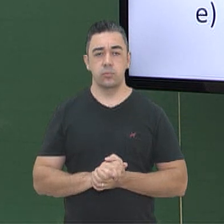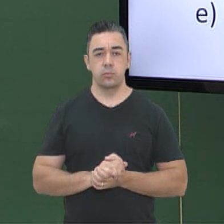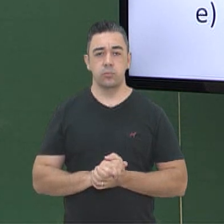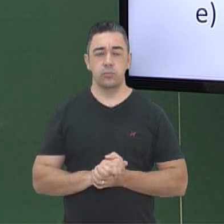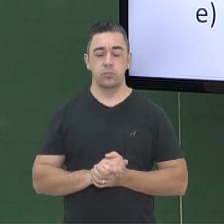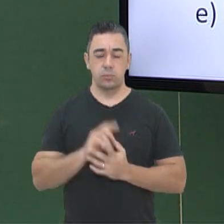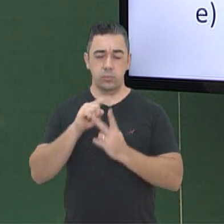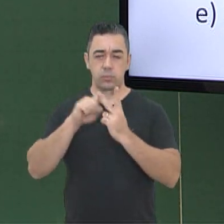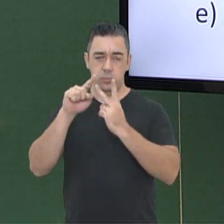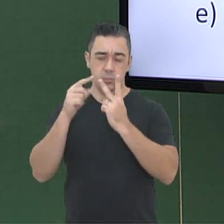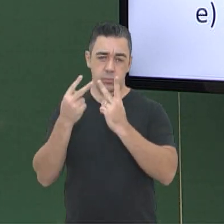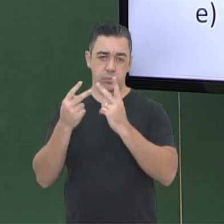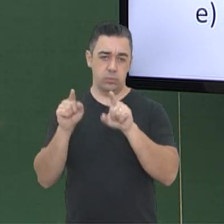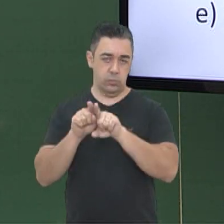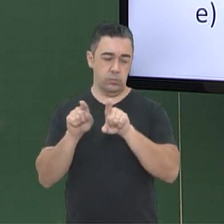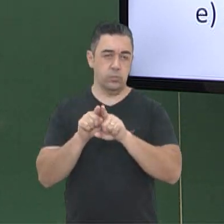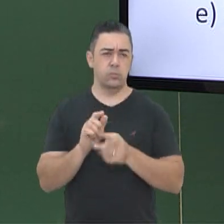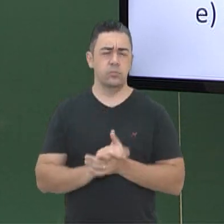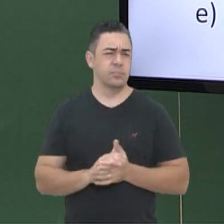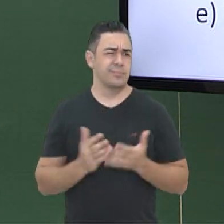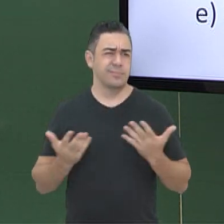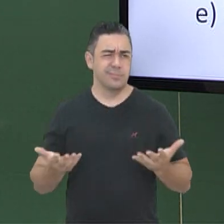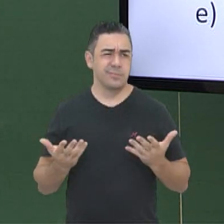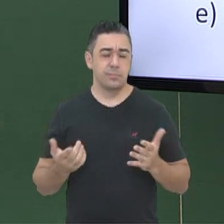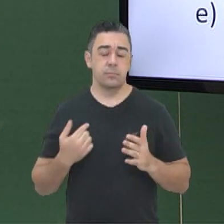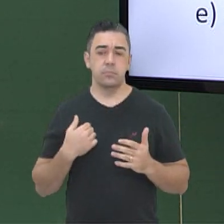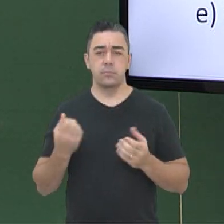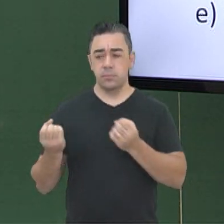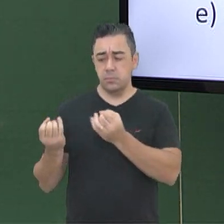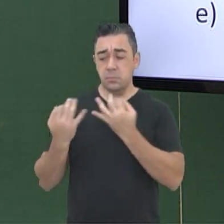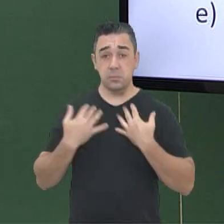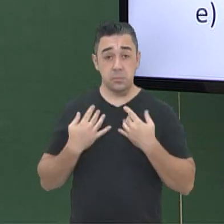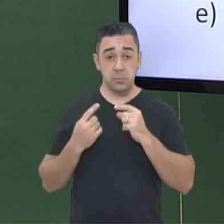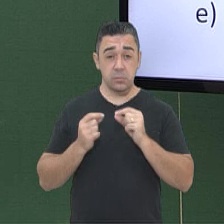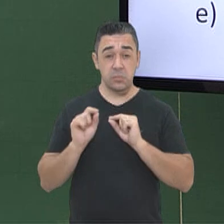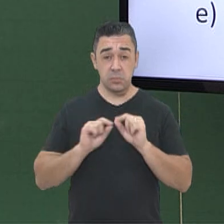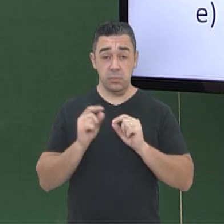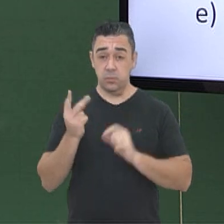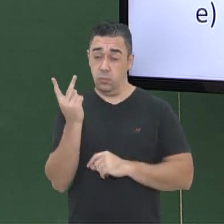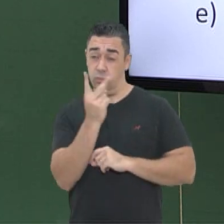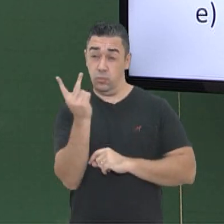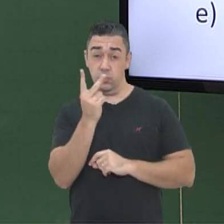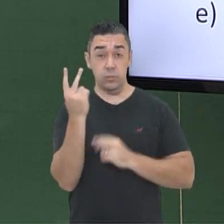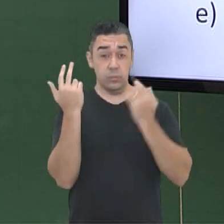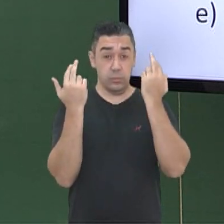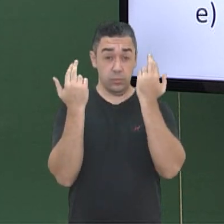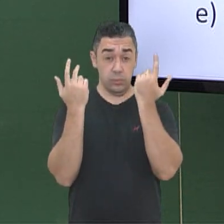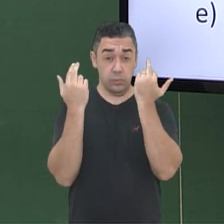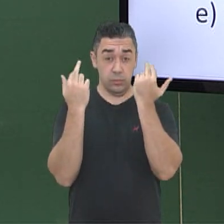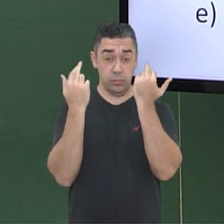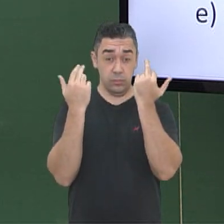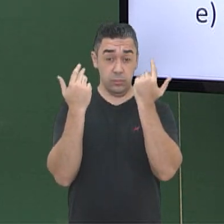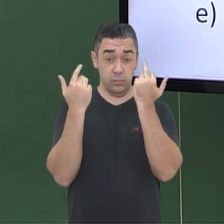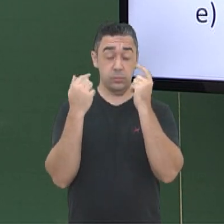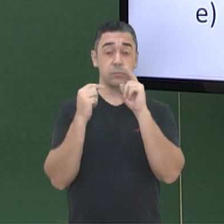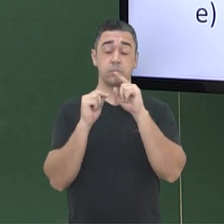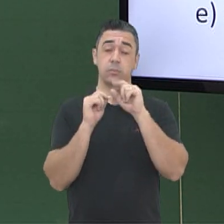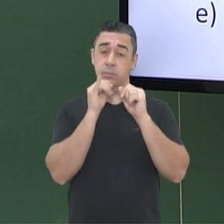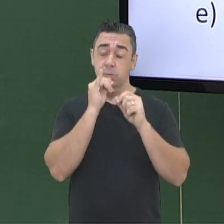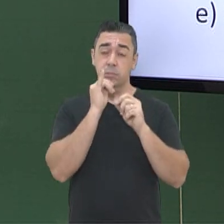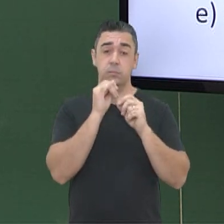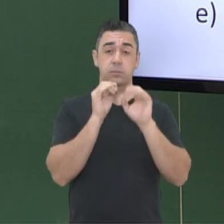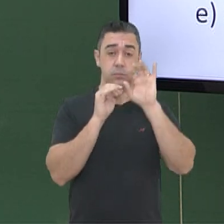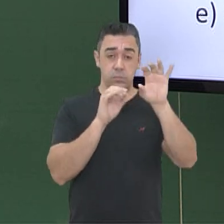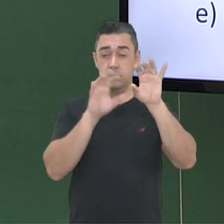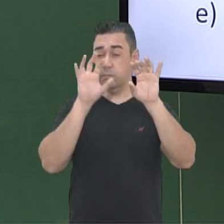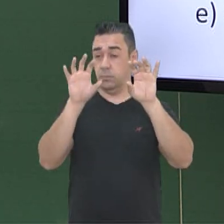de 2 também. Então, o que ele está me dizendo? Que essas duas coisas são iguais, tá? Que isso aqui e isso aqui